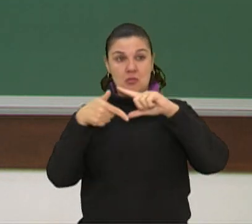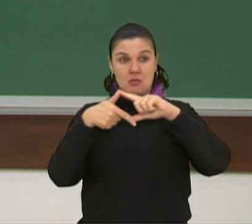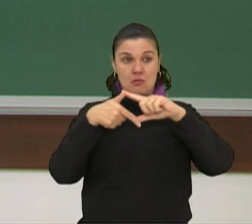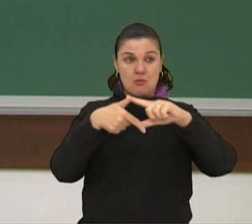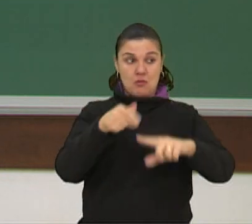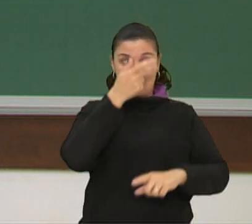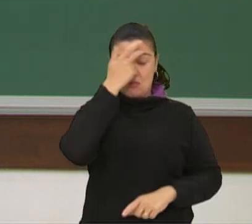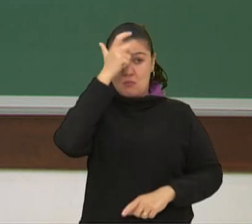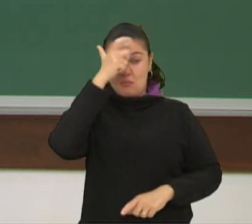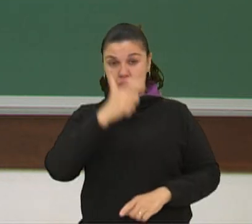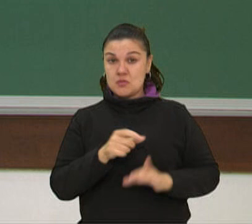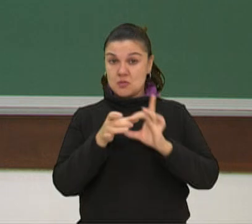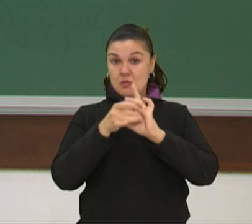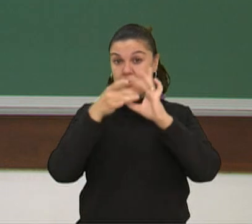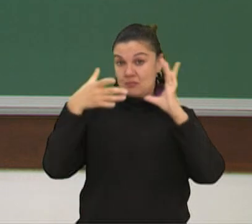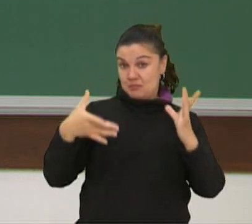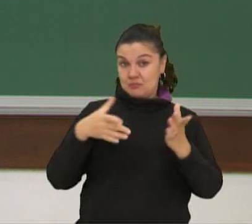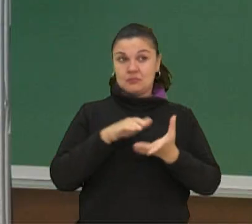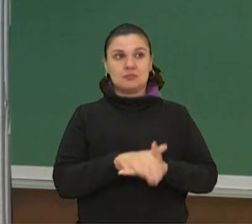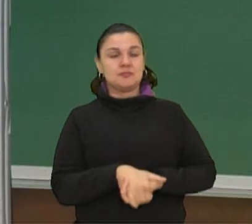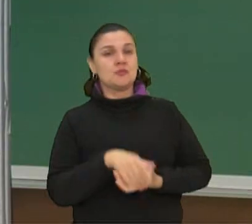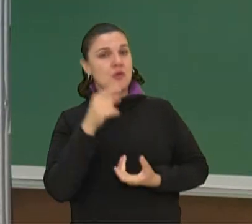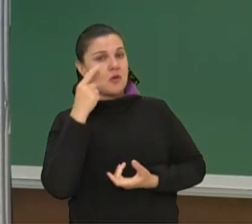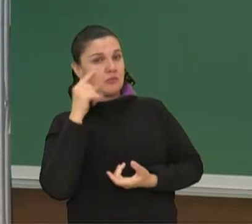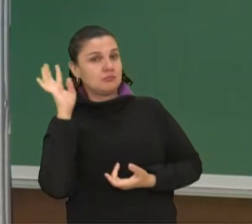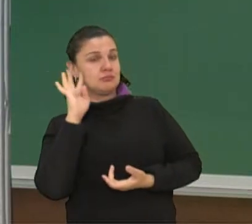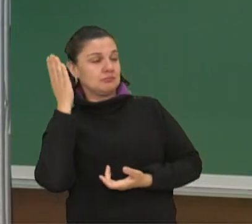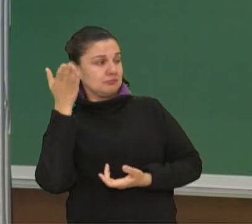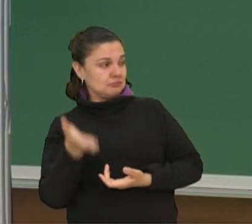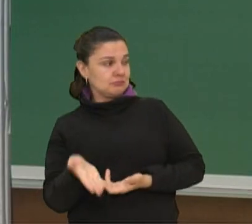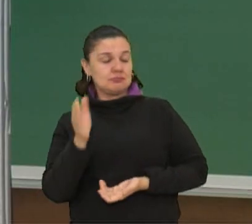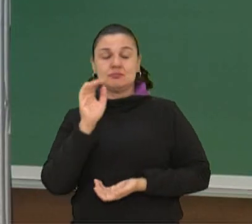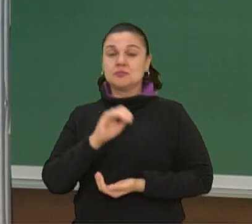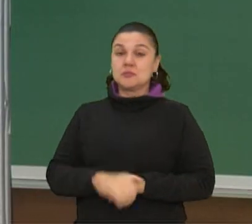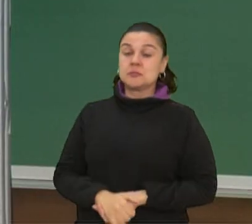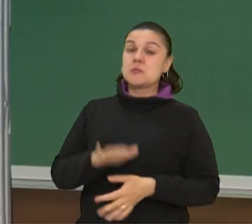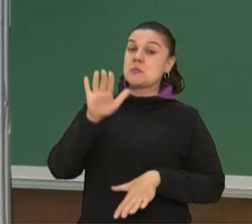quando você abre mão desses extremos, vai ficar muito melhor.